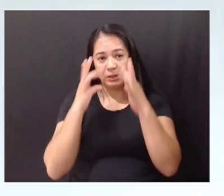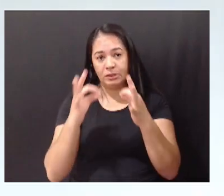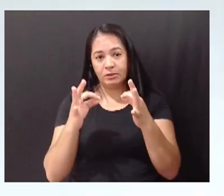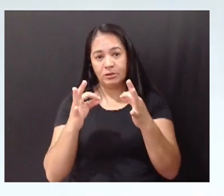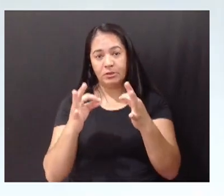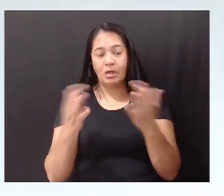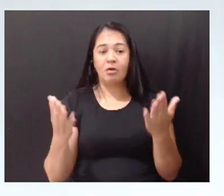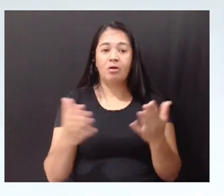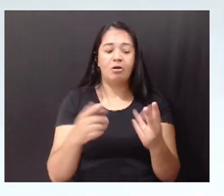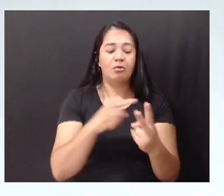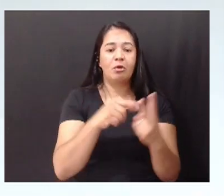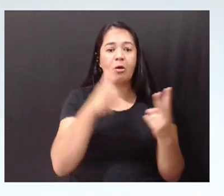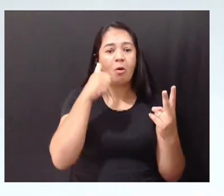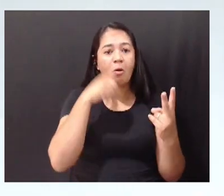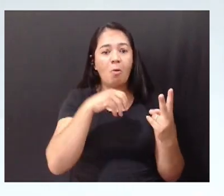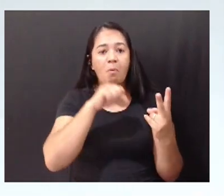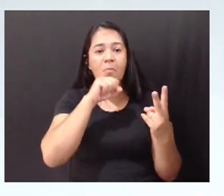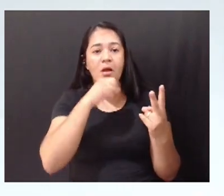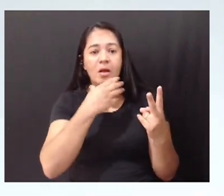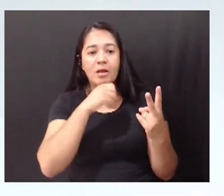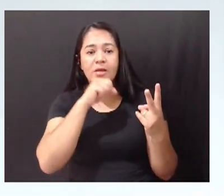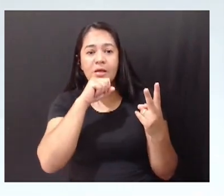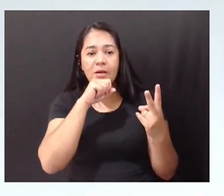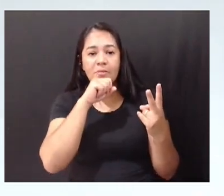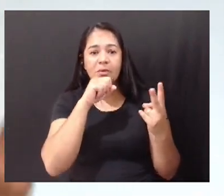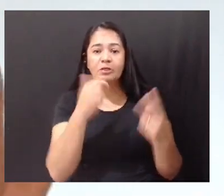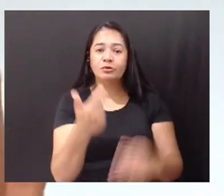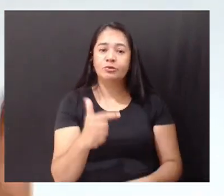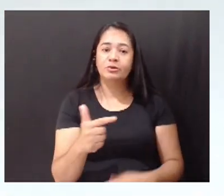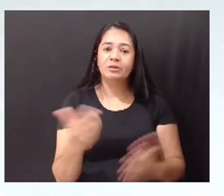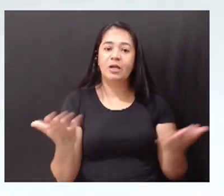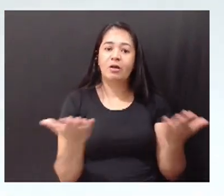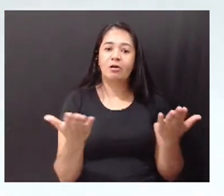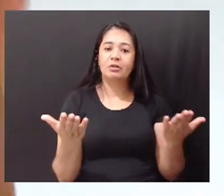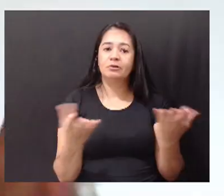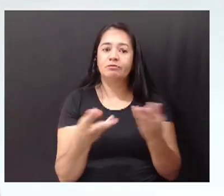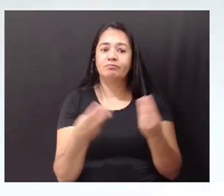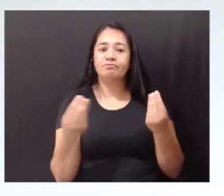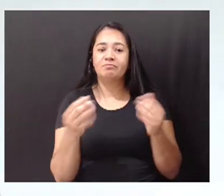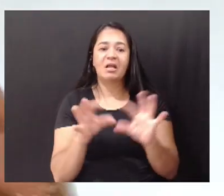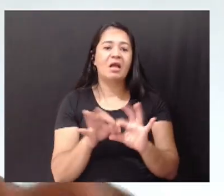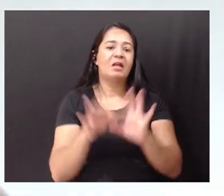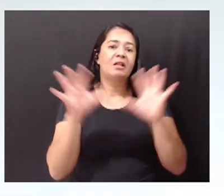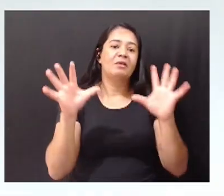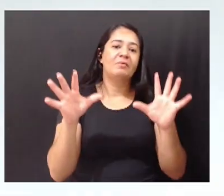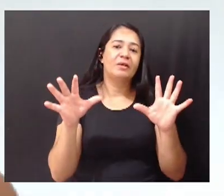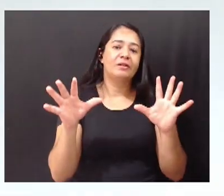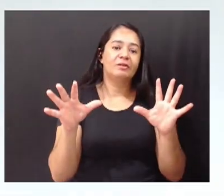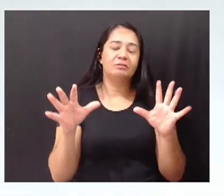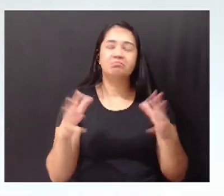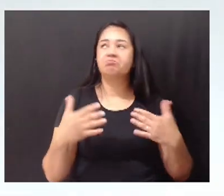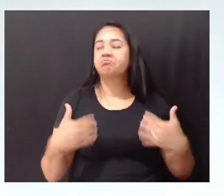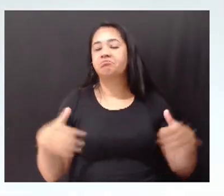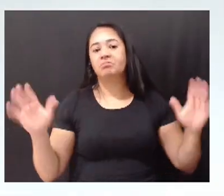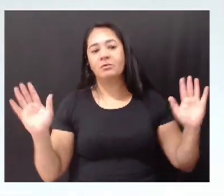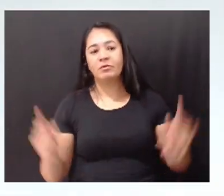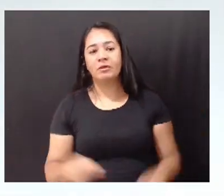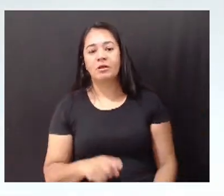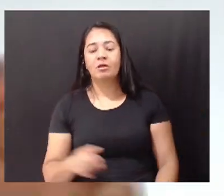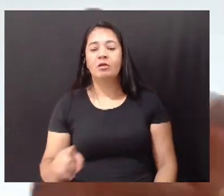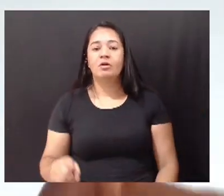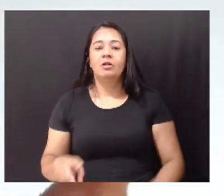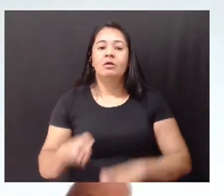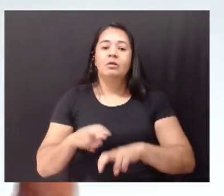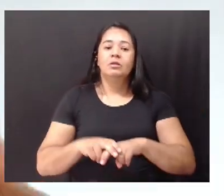mais essa referência. Então, fica uma coisa muito de liberdade. Então, fica tudo muito à vontade. Aí você senta à mesa com o celular ligado,